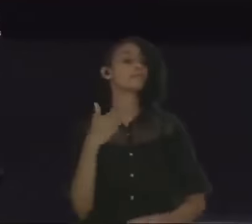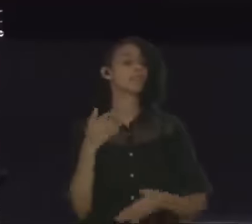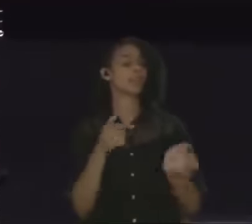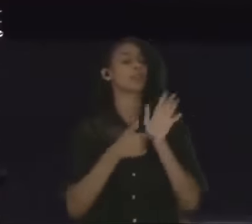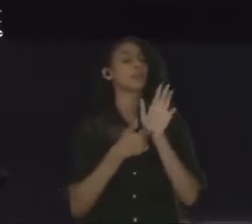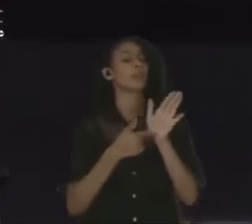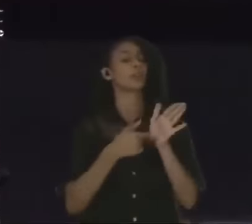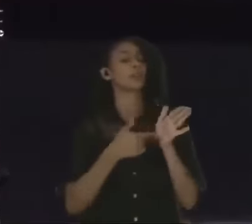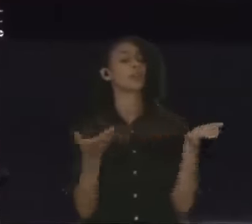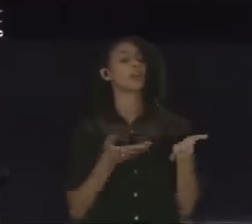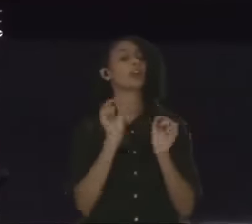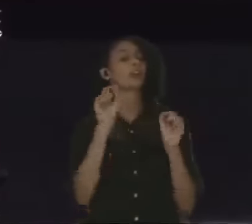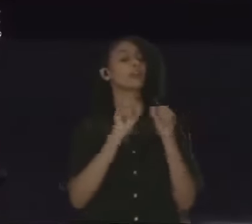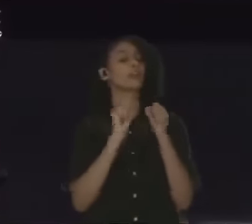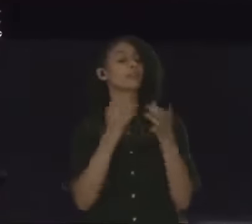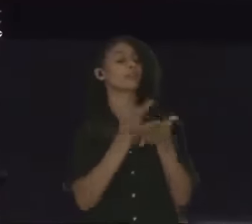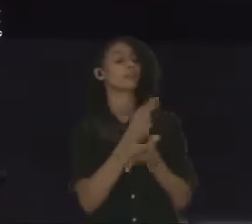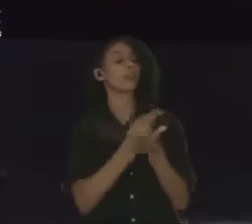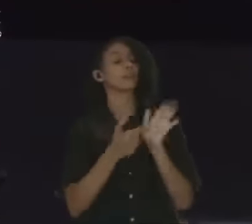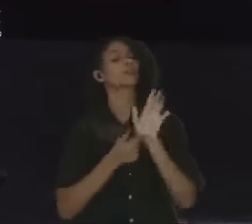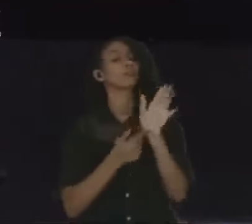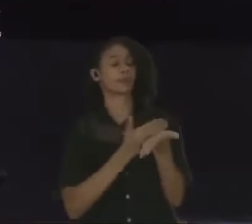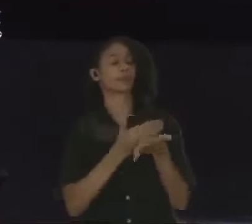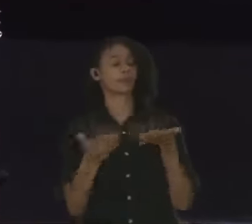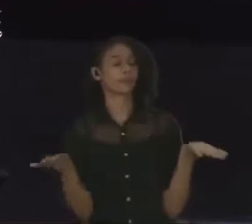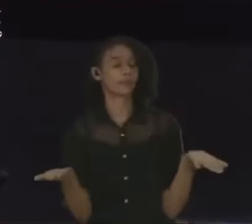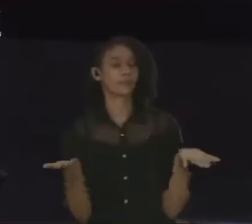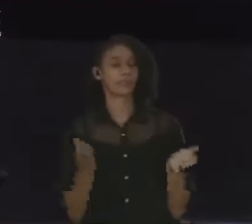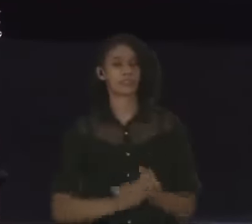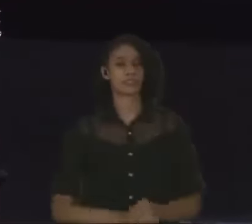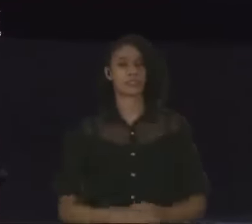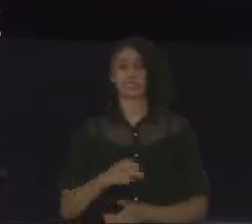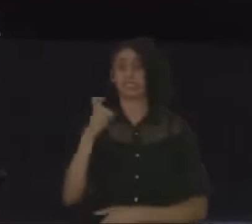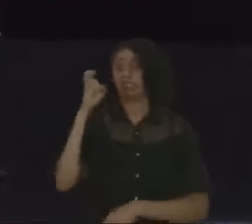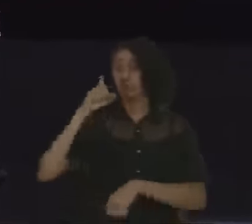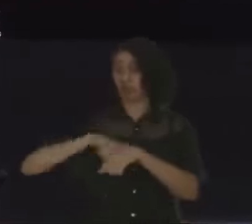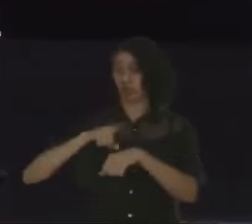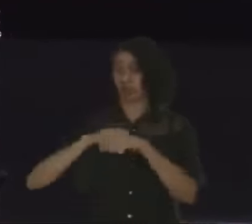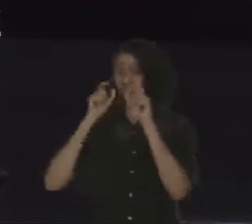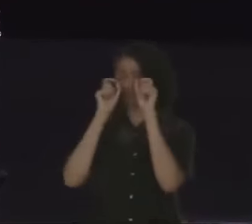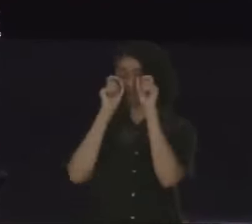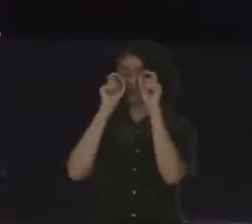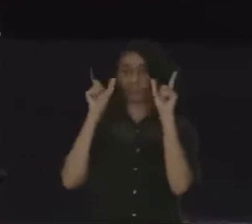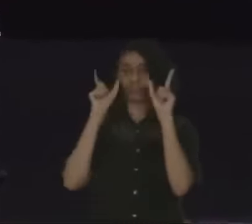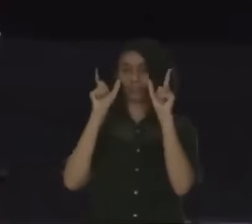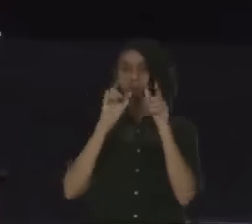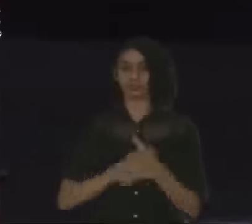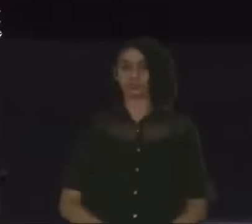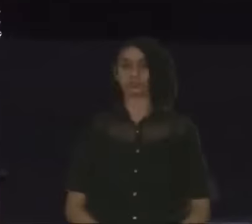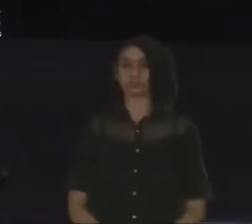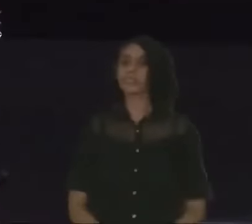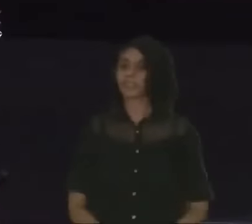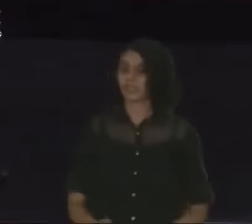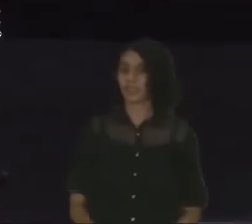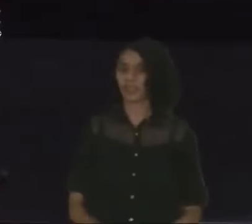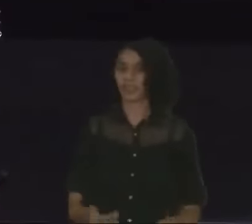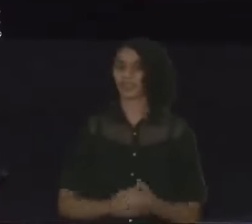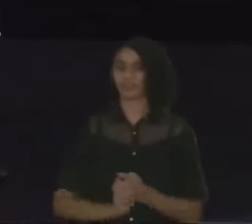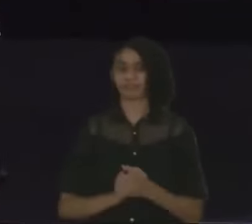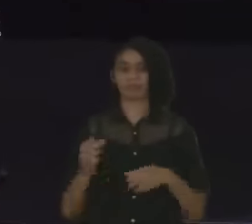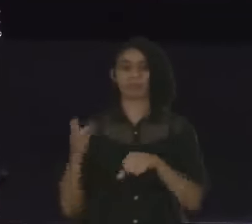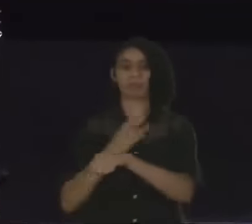vamos começar não é 5 horas da manhã acordou né você pegou